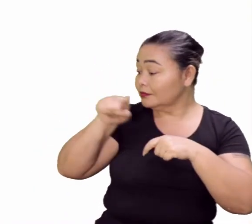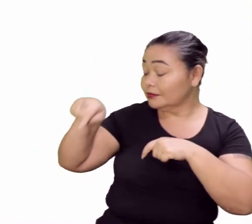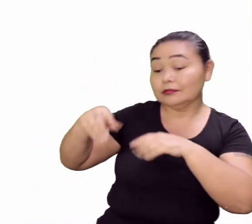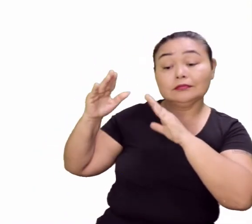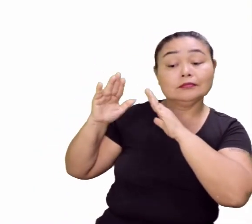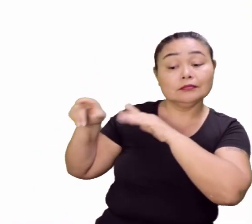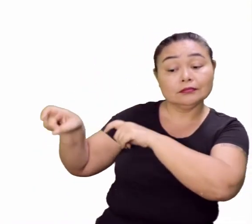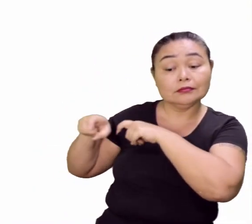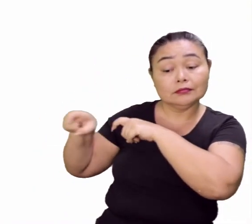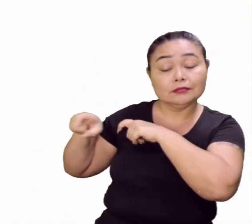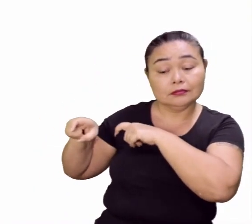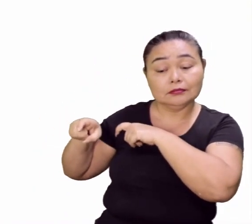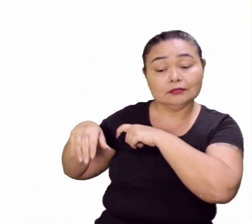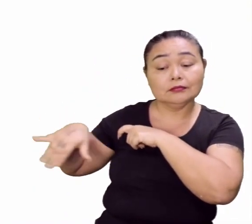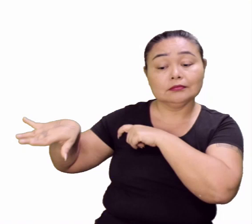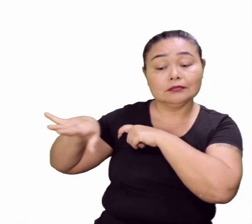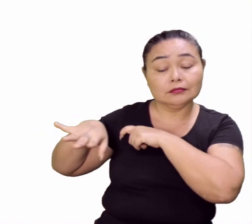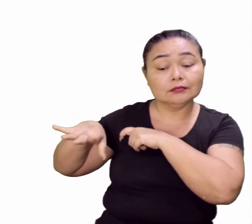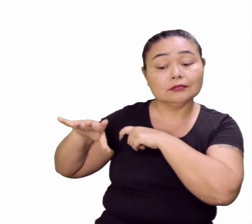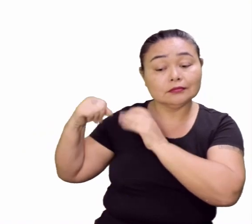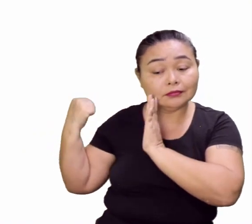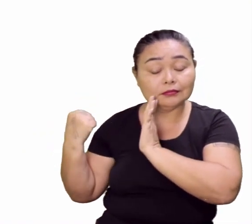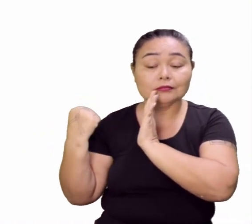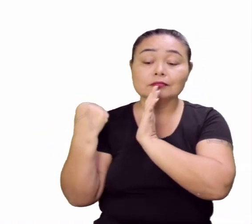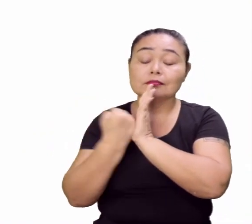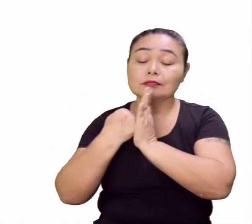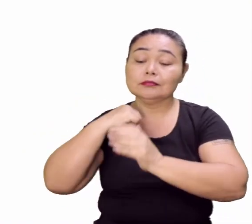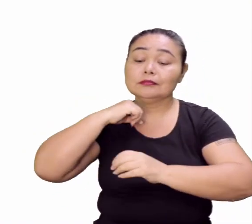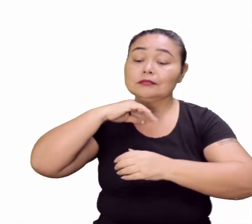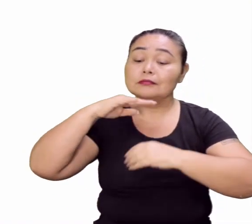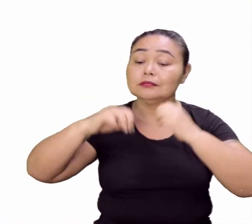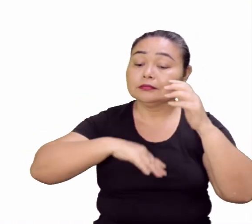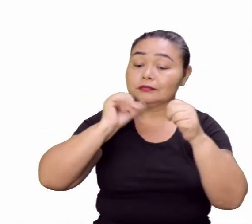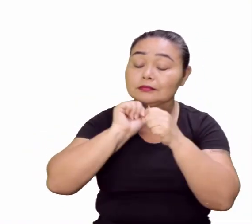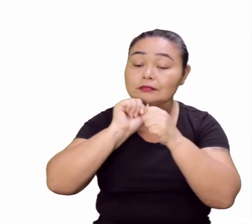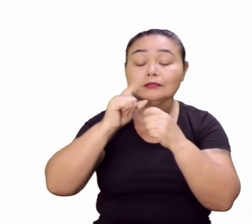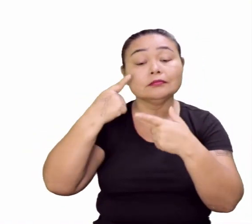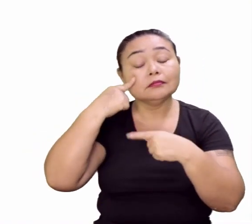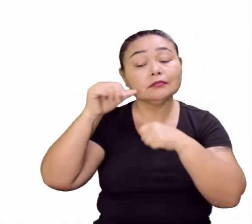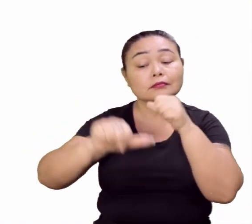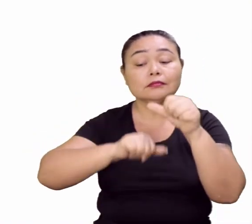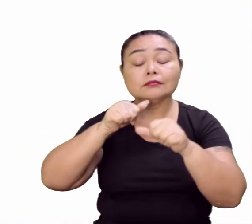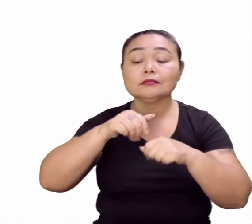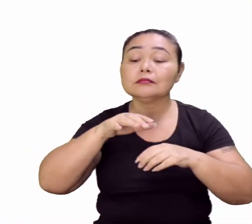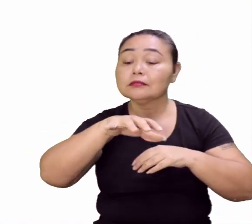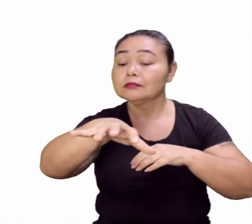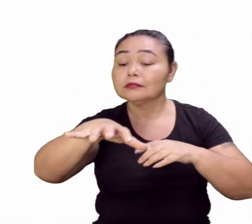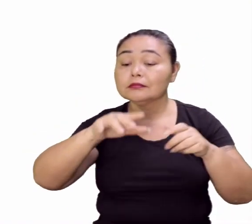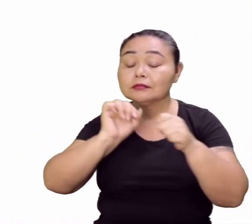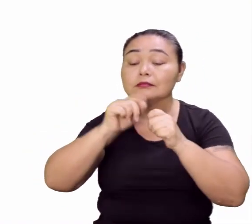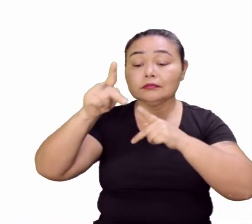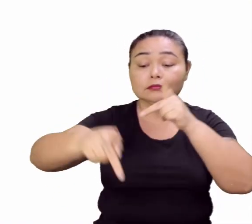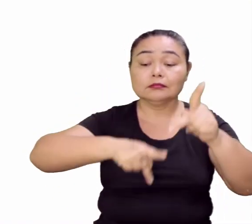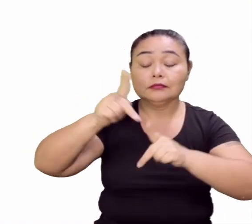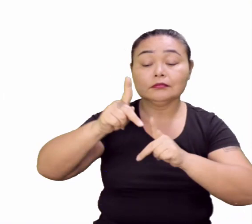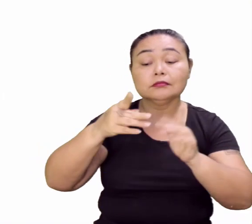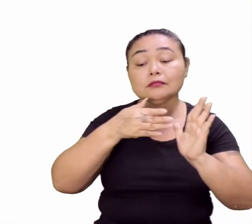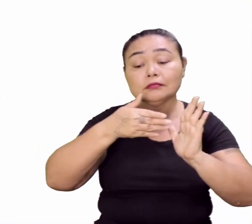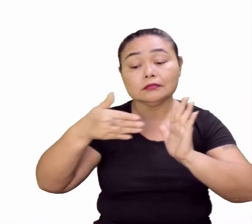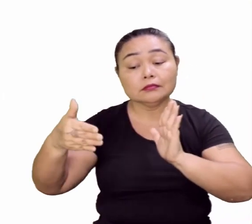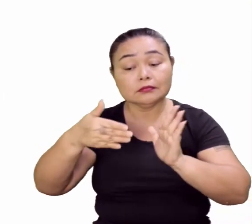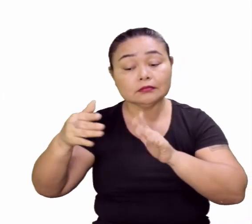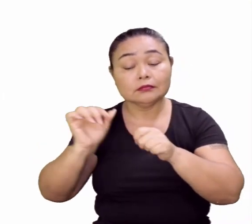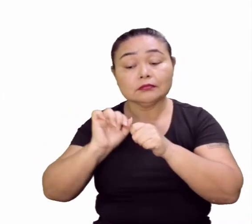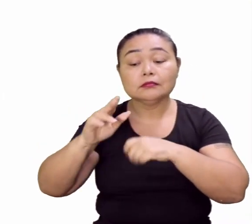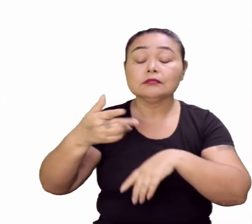ainda. Então, esse acontecimento da Revolução Industrial mudou toda a questão da distribuição populacional. No primeiro momento,